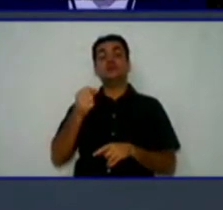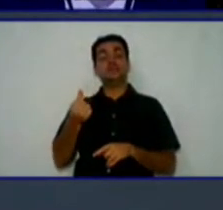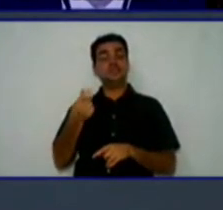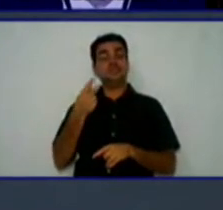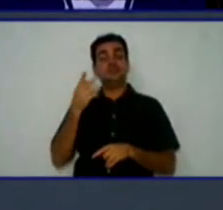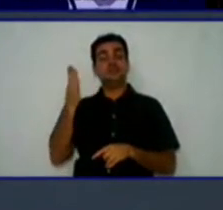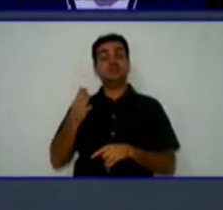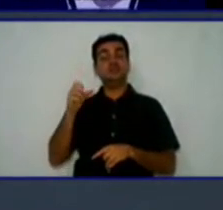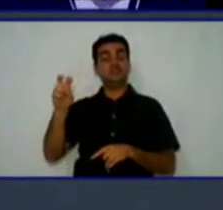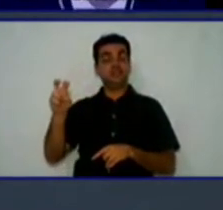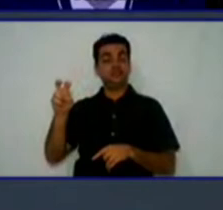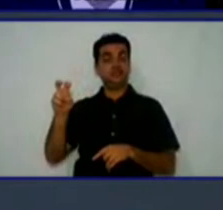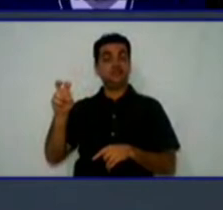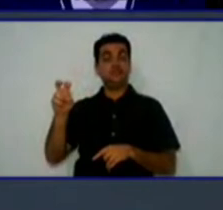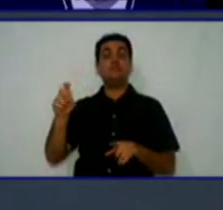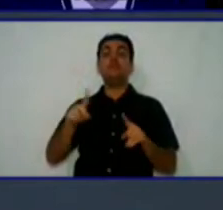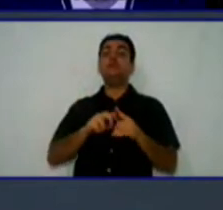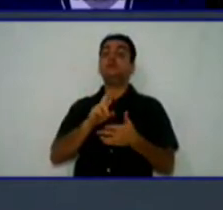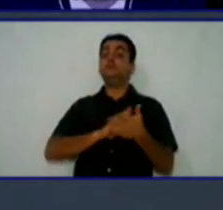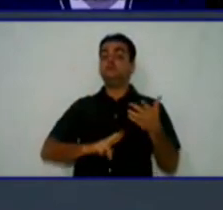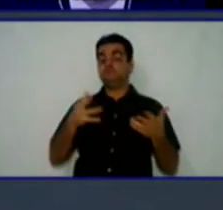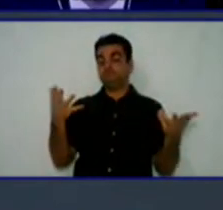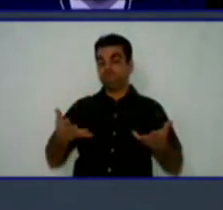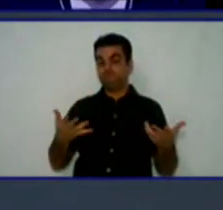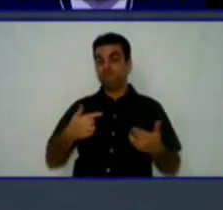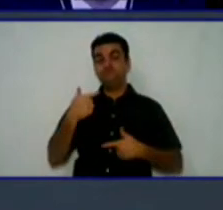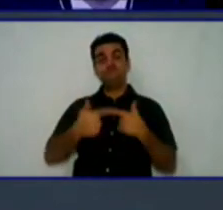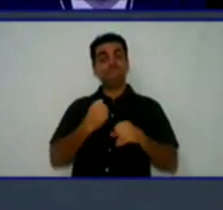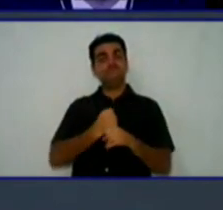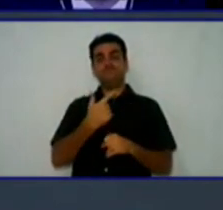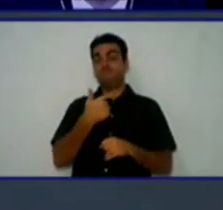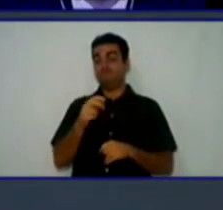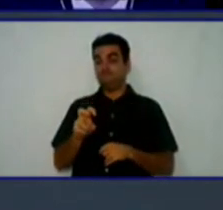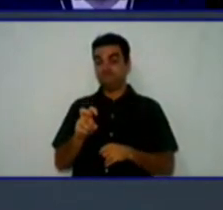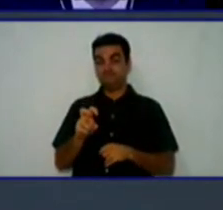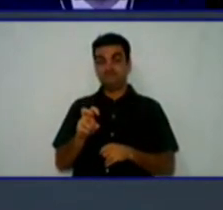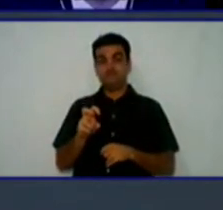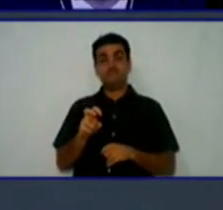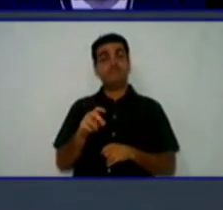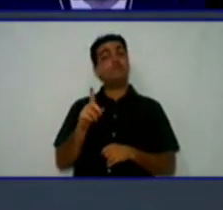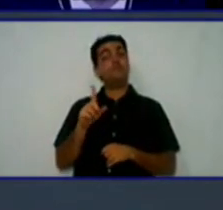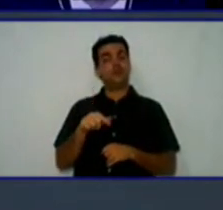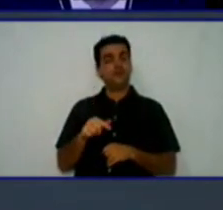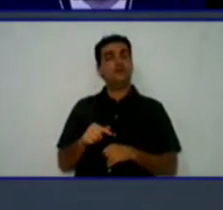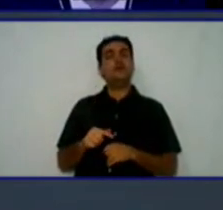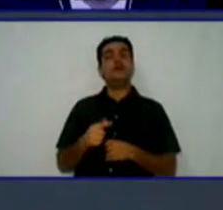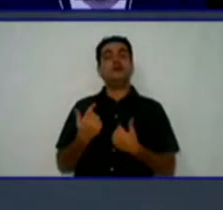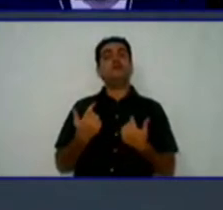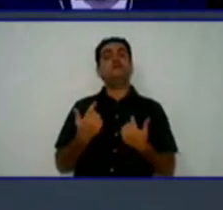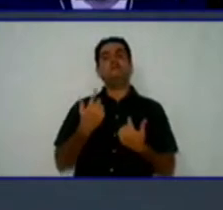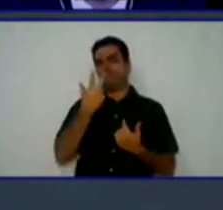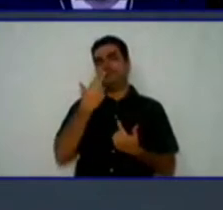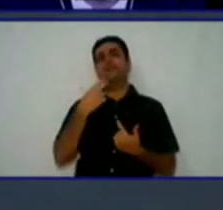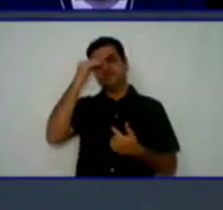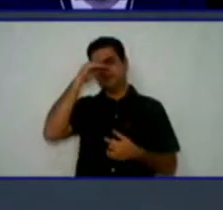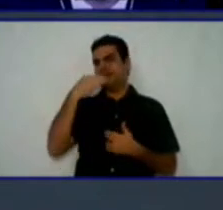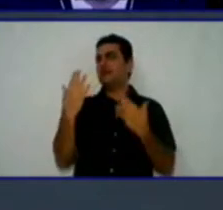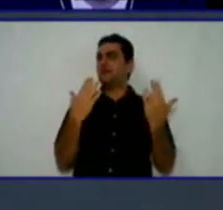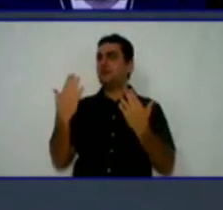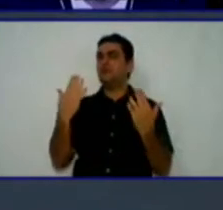de 95, com a redação vigente no exercício de 2015, era realmente omisso sobre